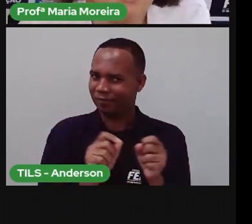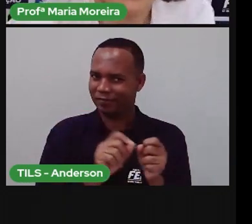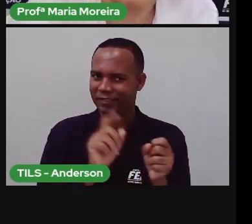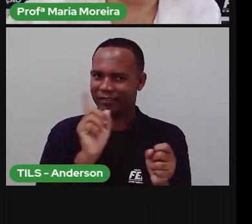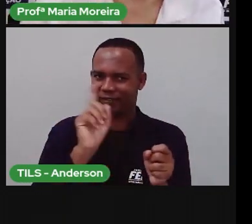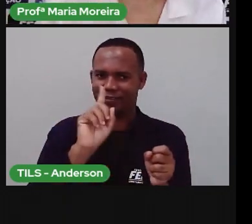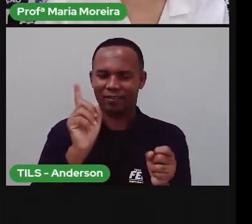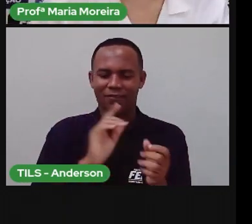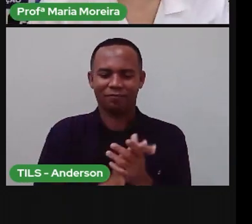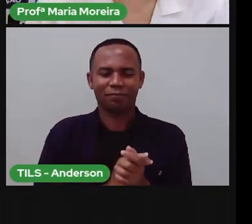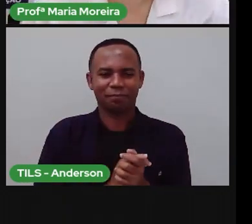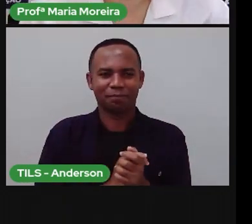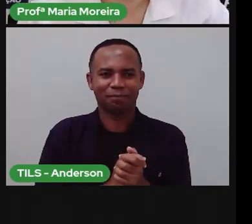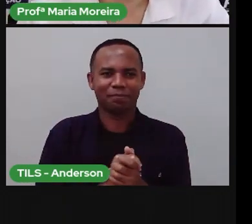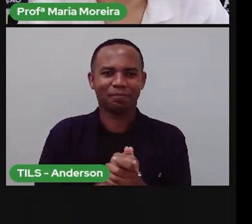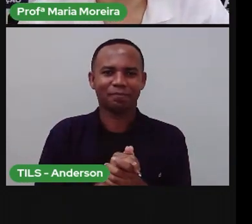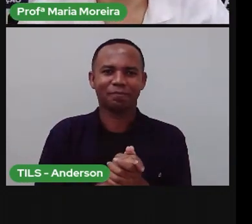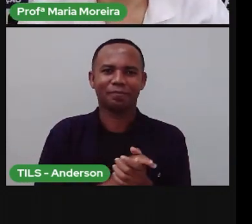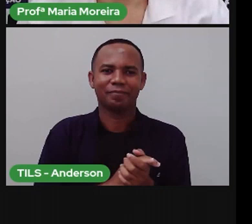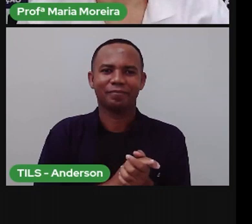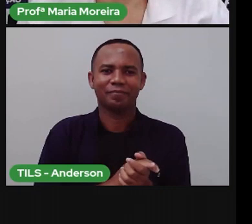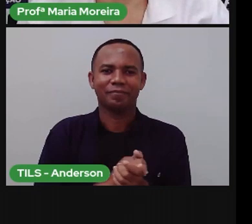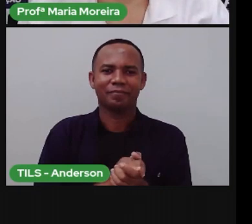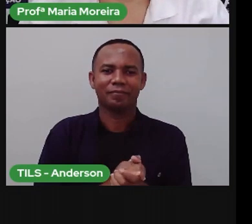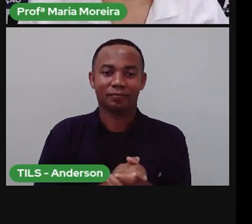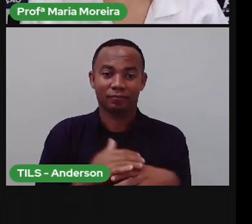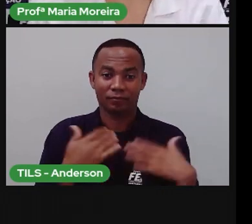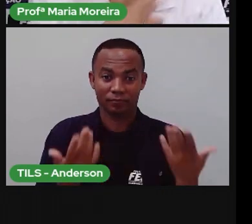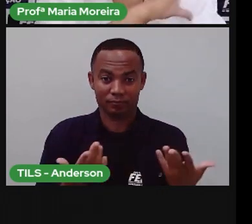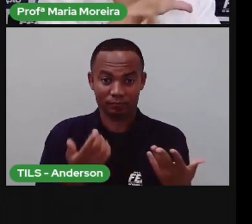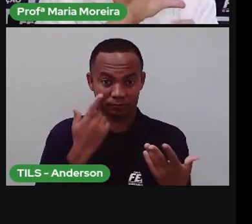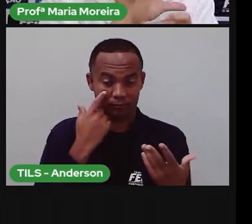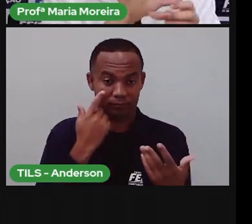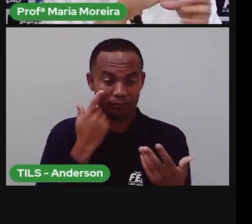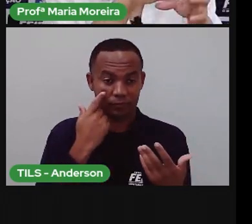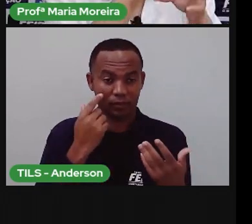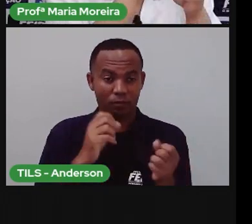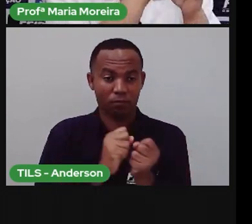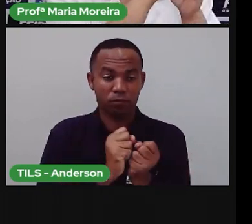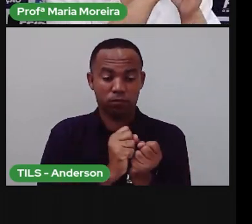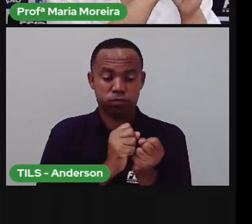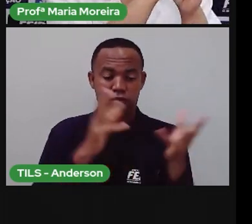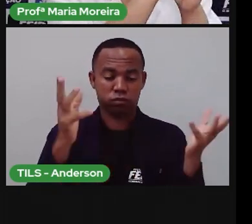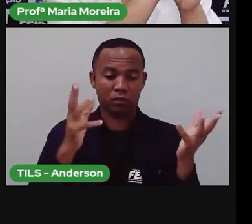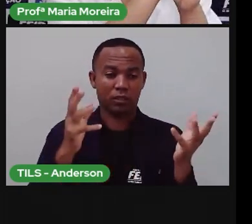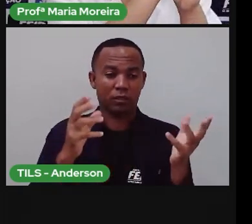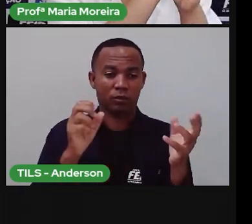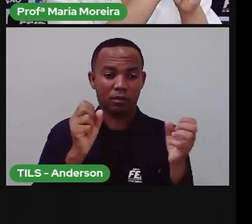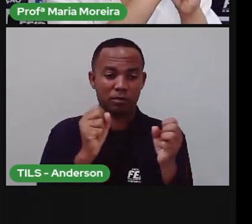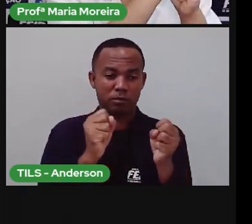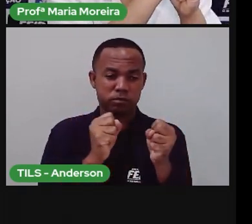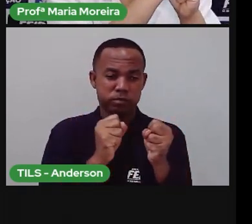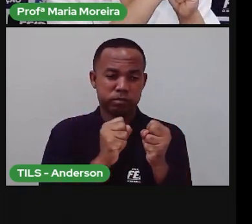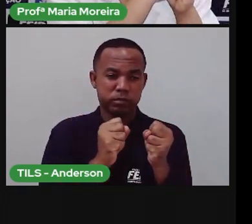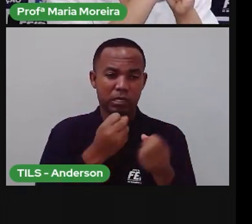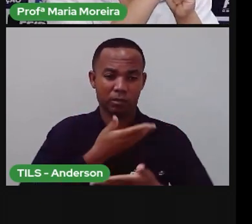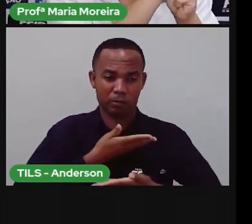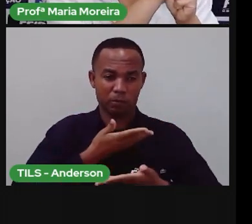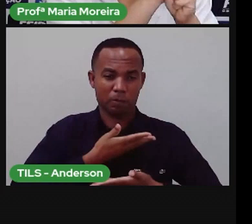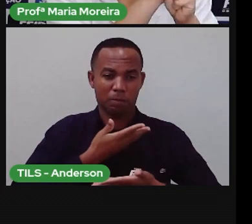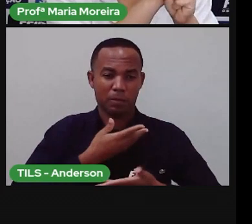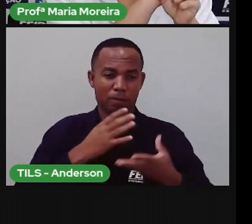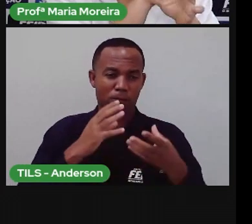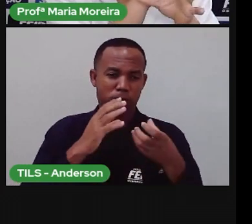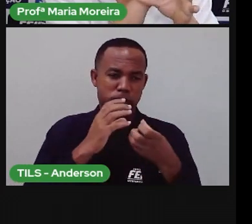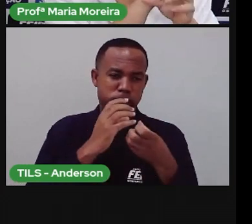vou perder meu emprego. A gente não quer isso, por favor. Né? E aí, essa explosão, essa pressão ia apertando o corpo, apertando, e o corpo